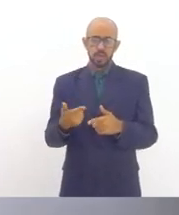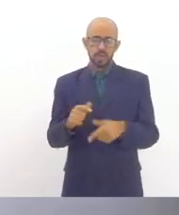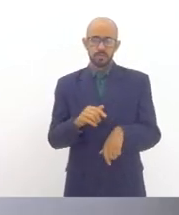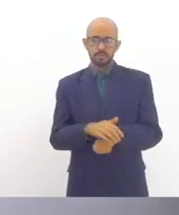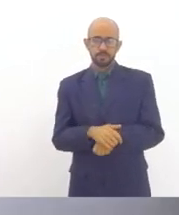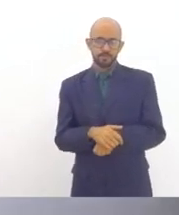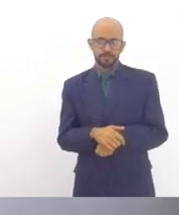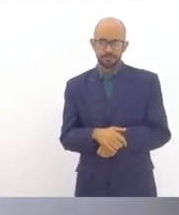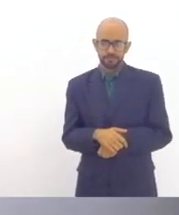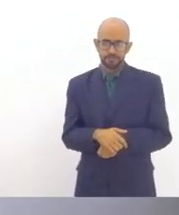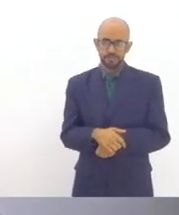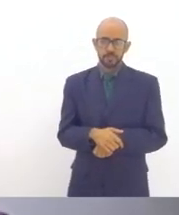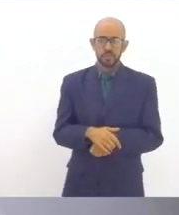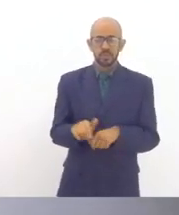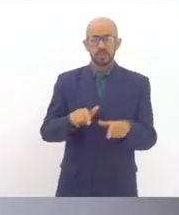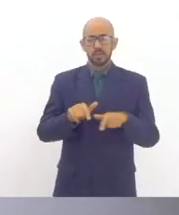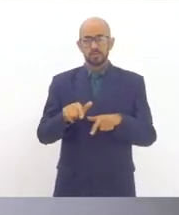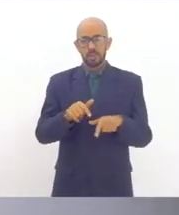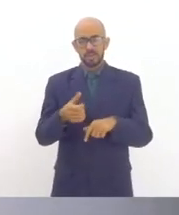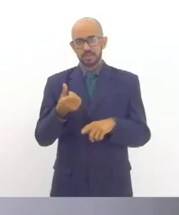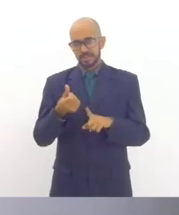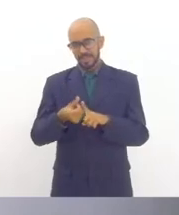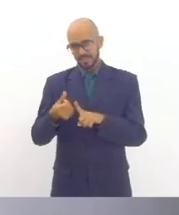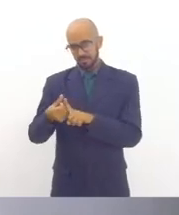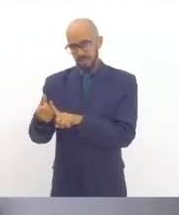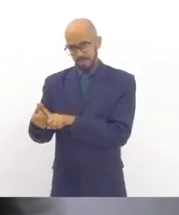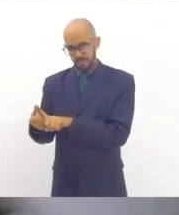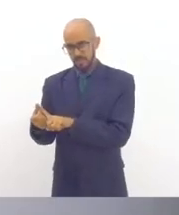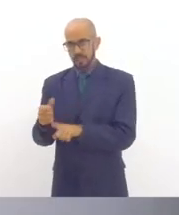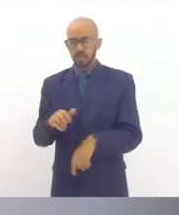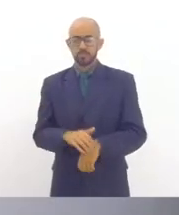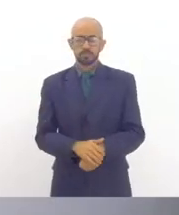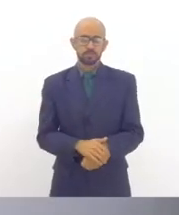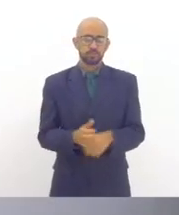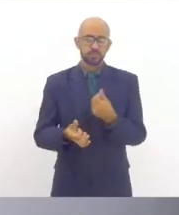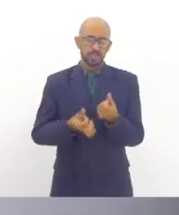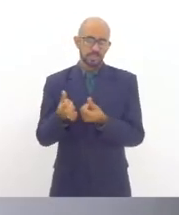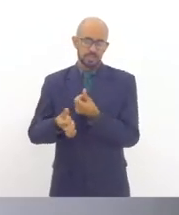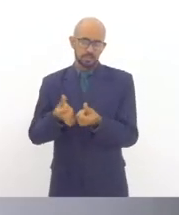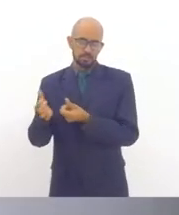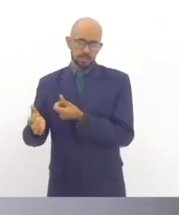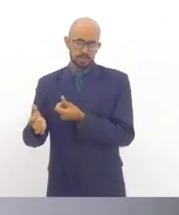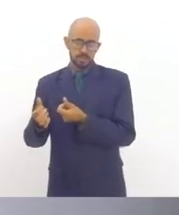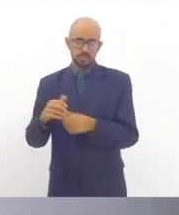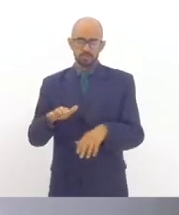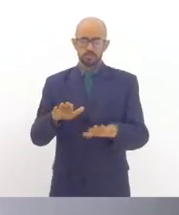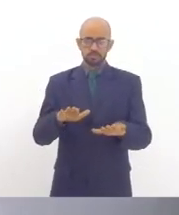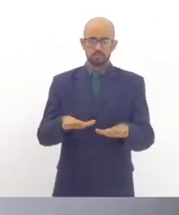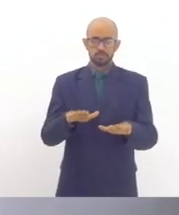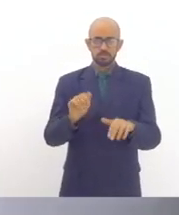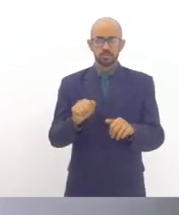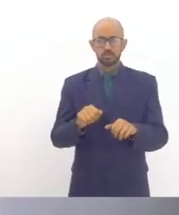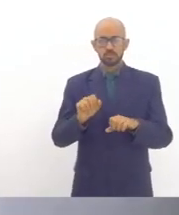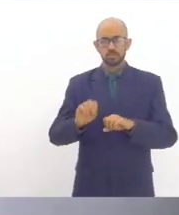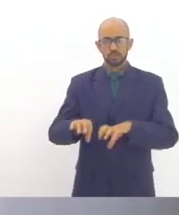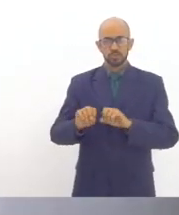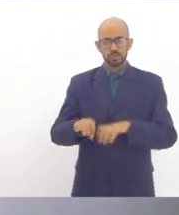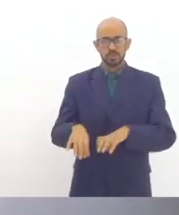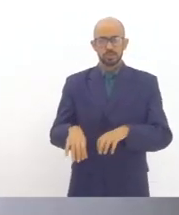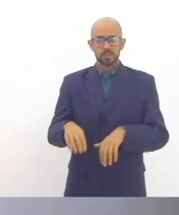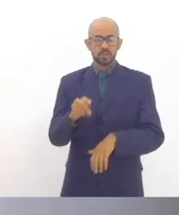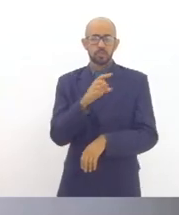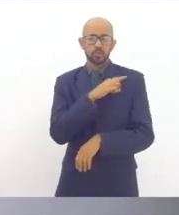de 6 em 6 meses. No ensino médio, né, que é nosso ensino médio barra técnico,